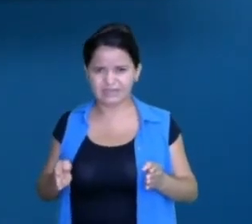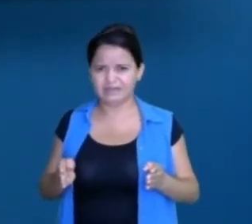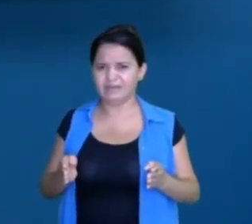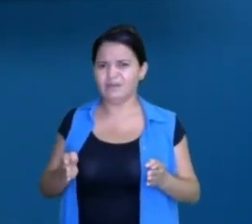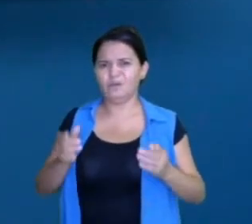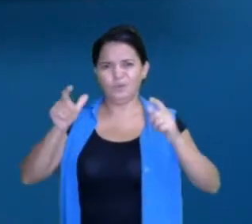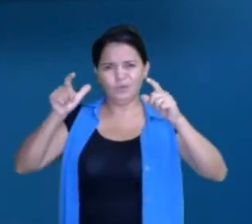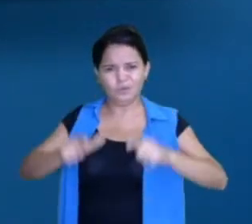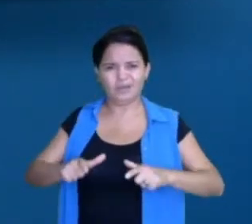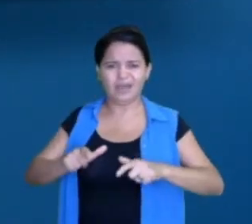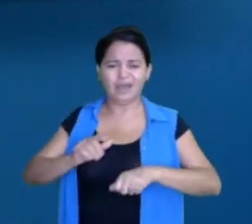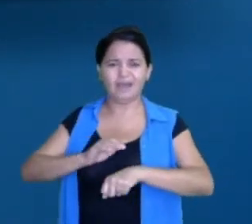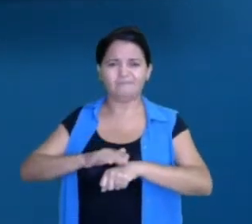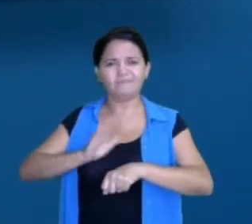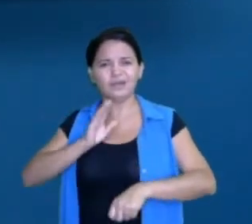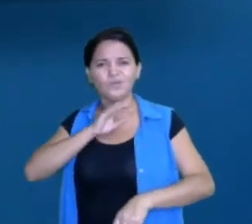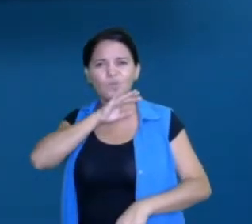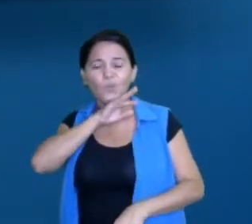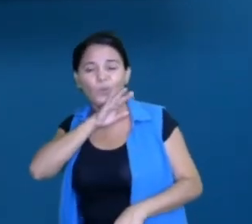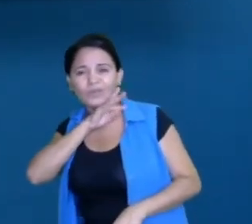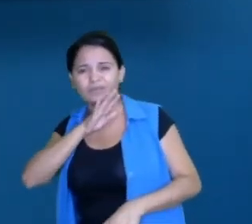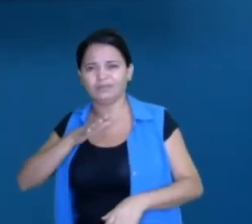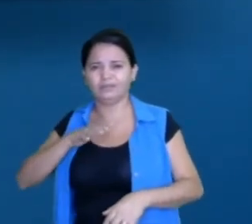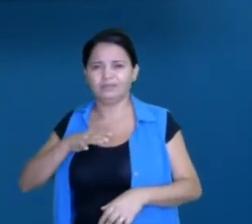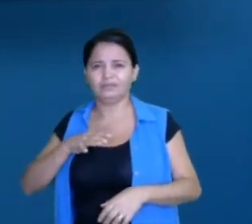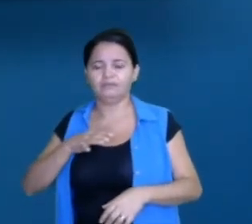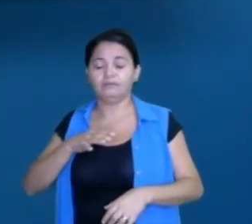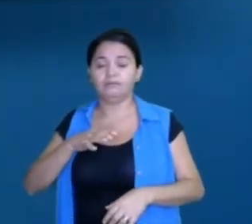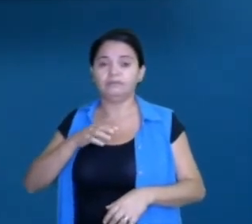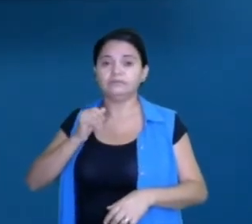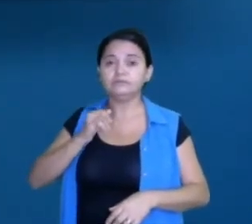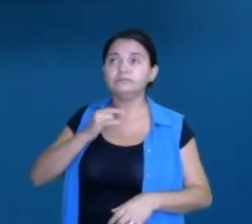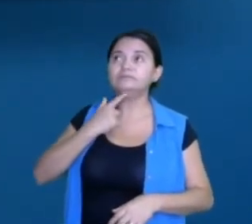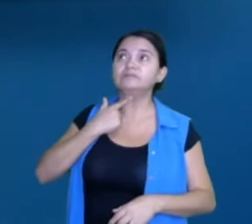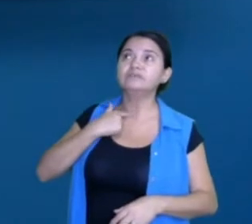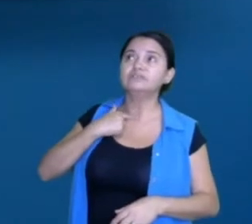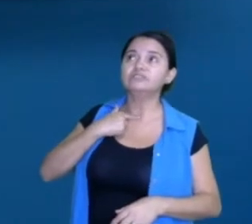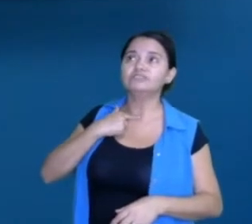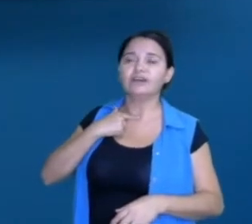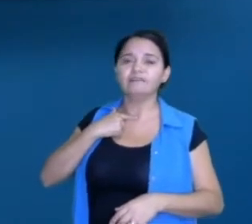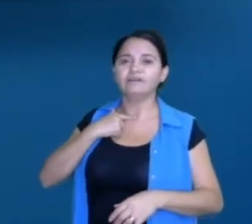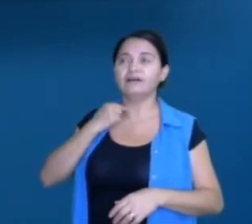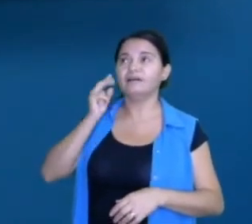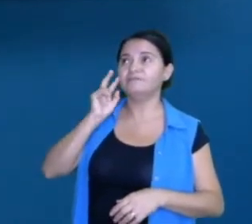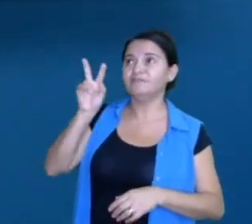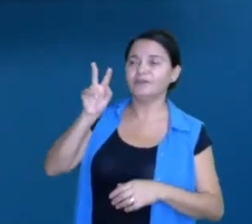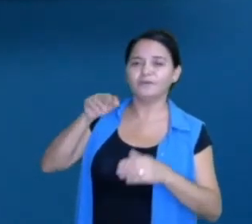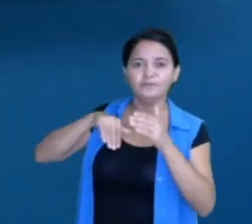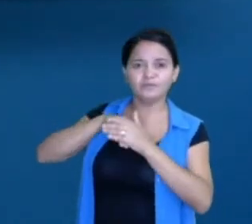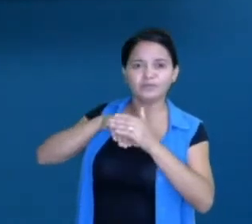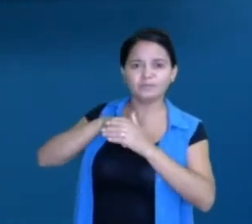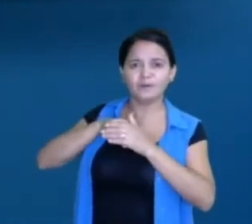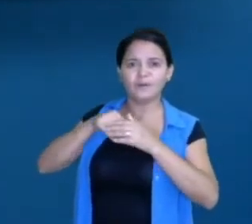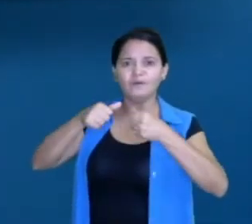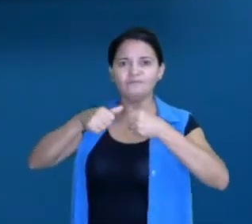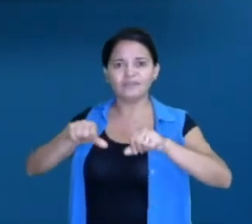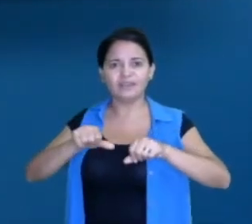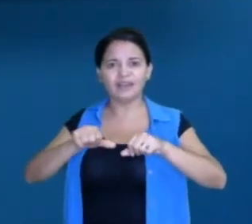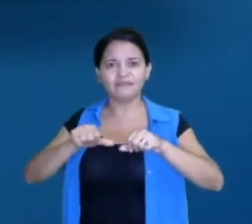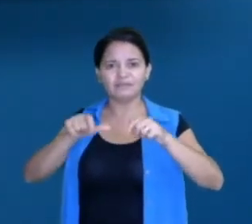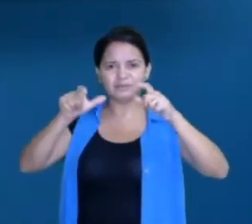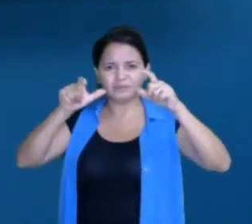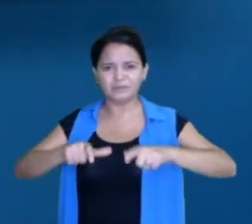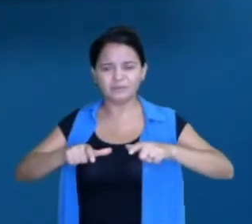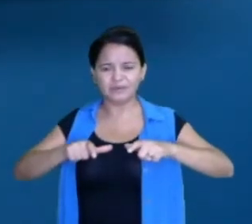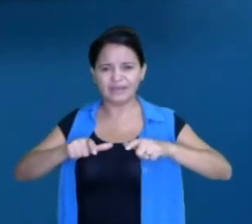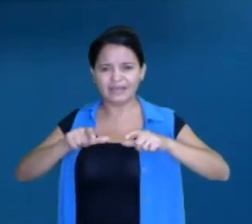então, para ir assistir algum futebol, ele ficava atrás de um pilar, né? Uma crítica. Então, era muito comum naquela época